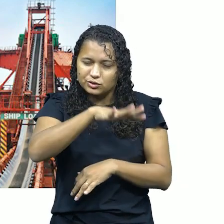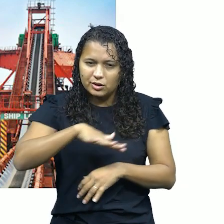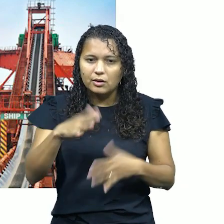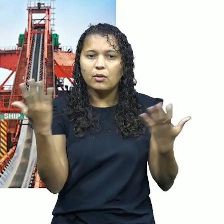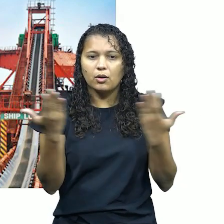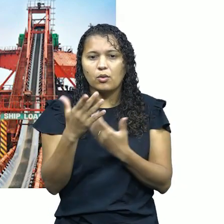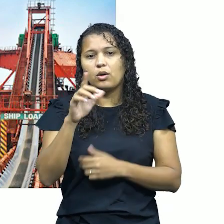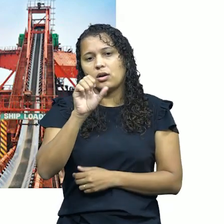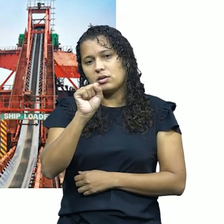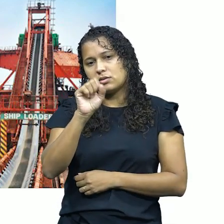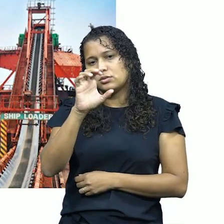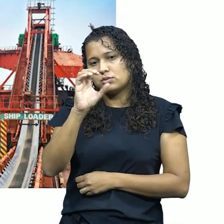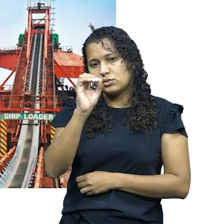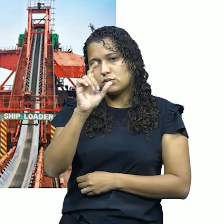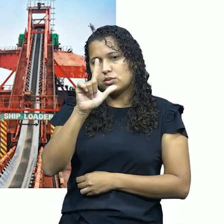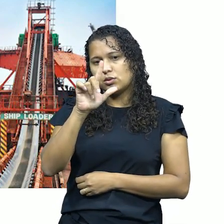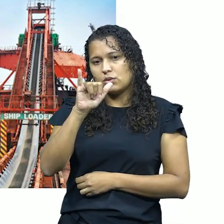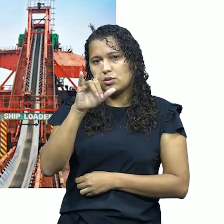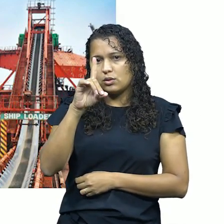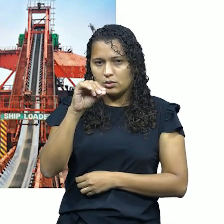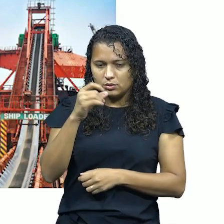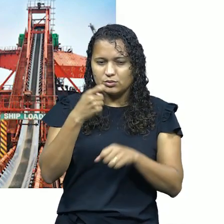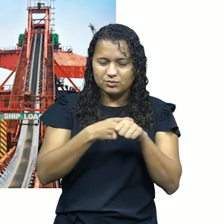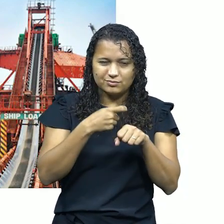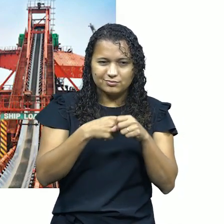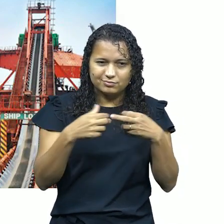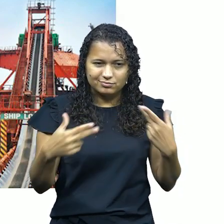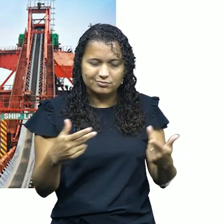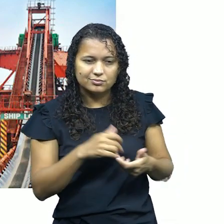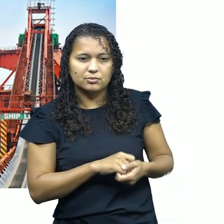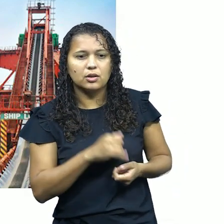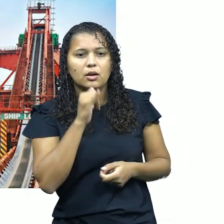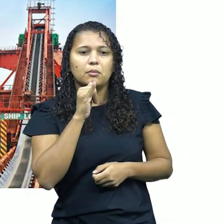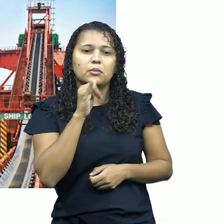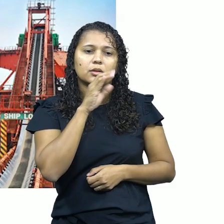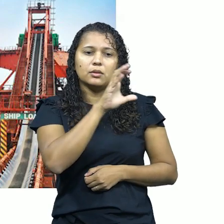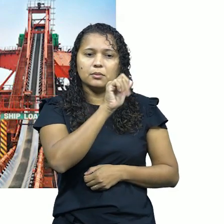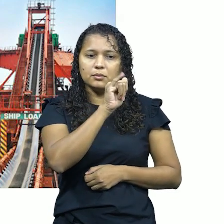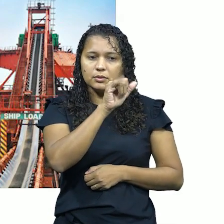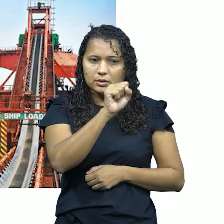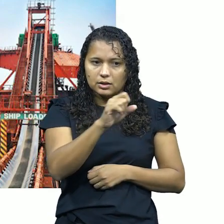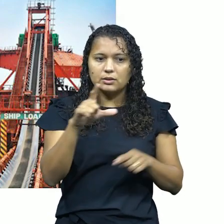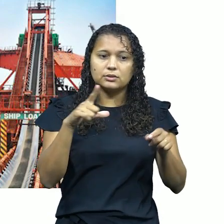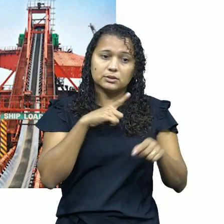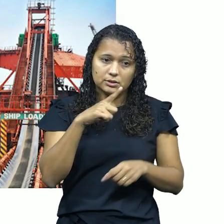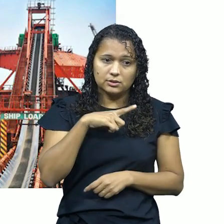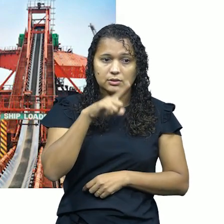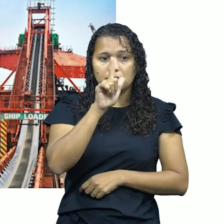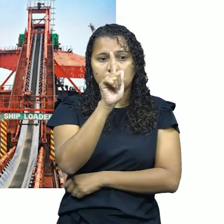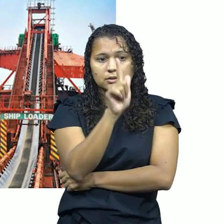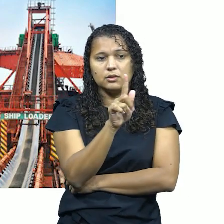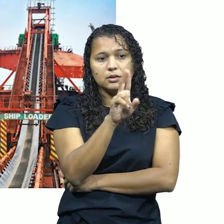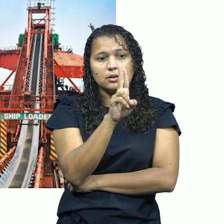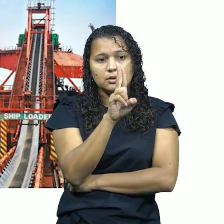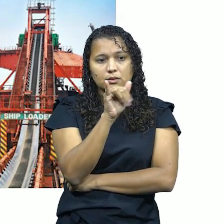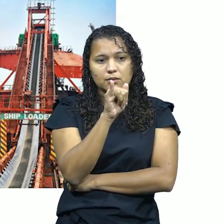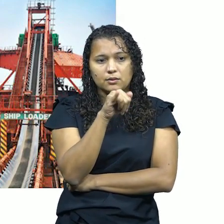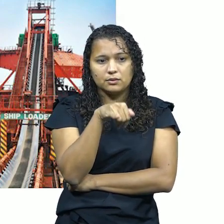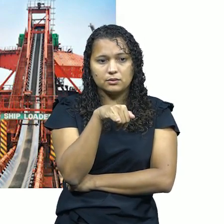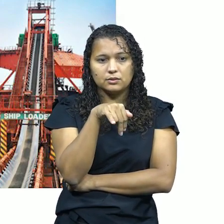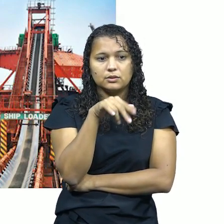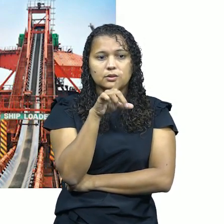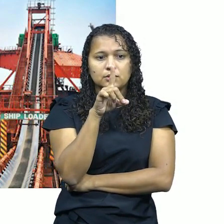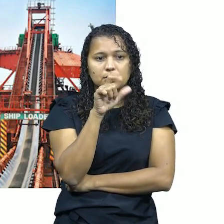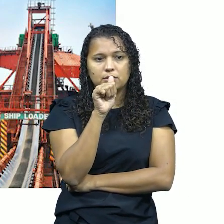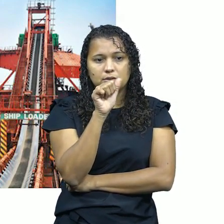geral, agora granel sólido. Então, equipamentos da faixa de cais. Nós temos o guindaste Grab Cargo. Ele é